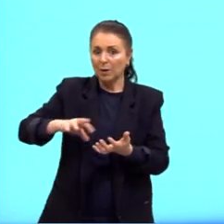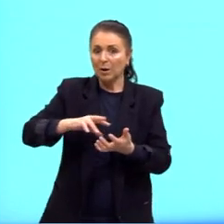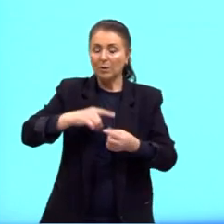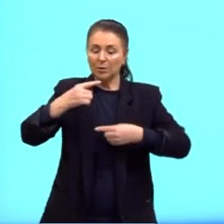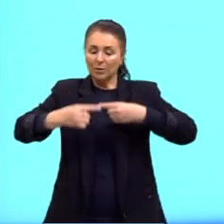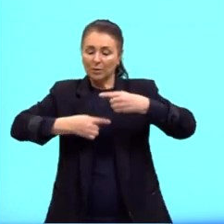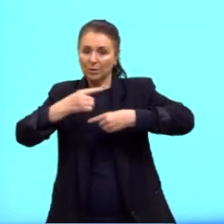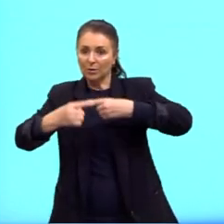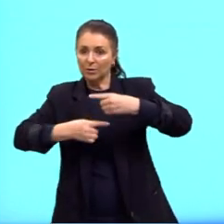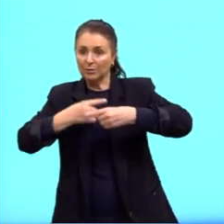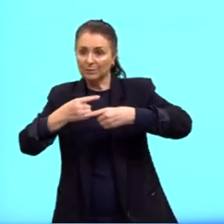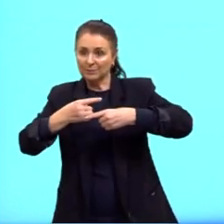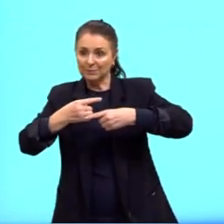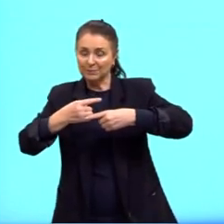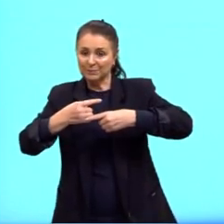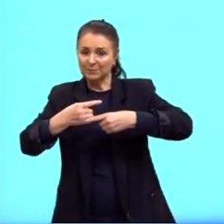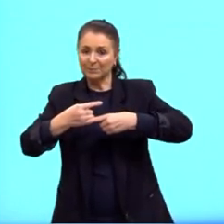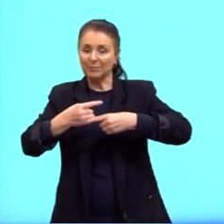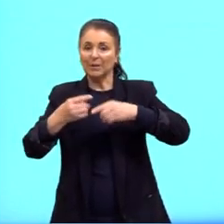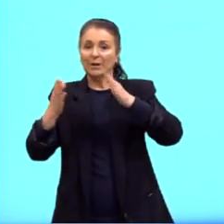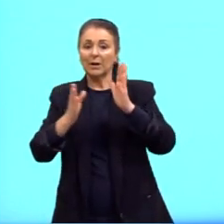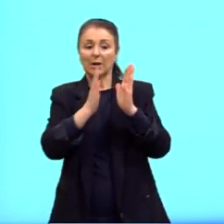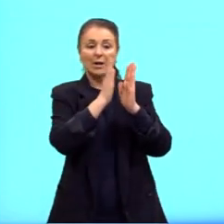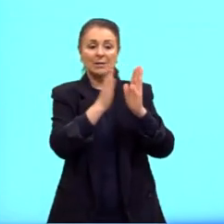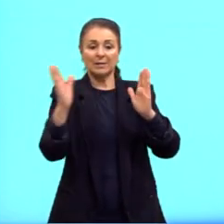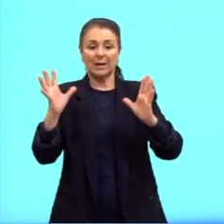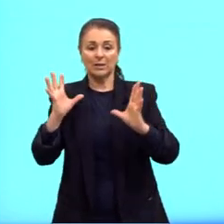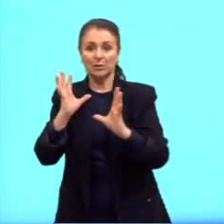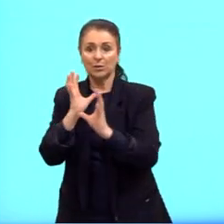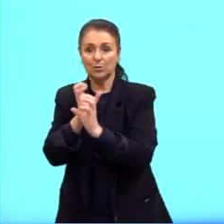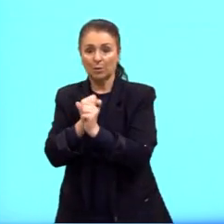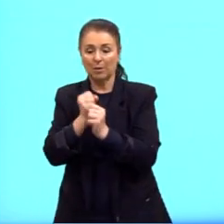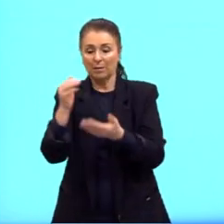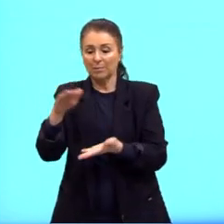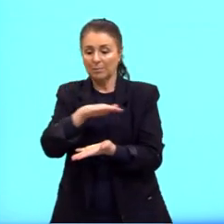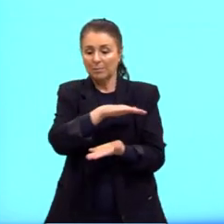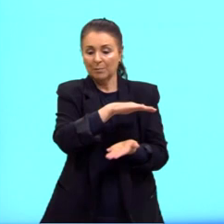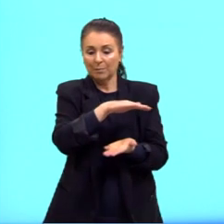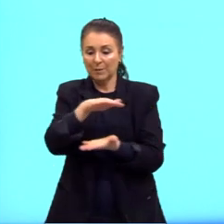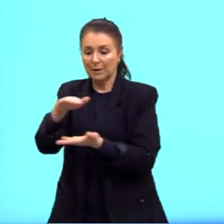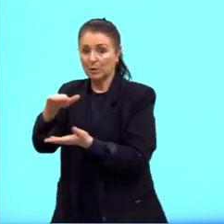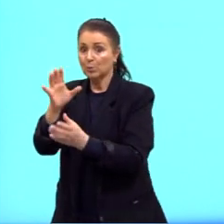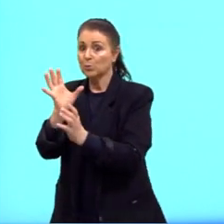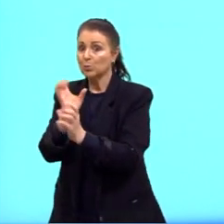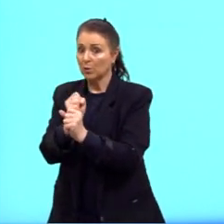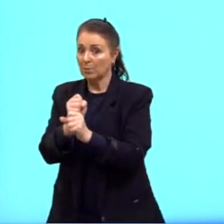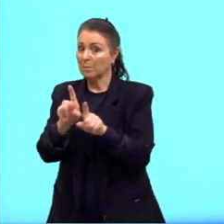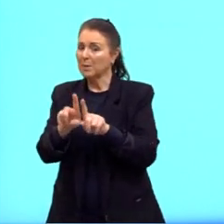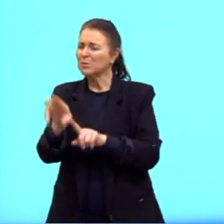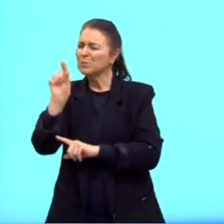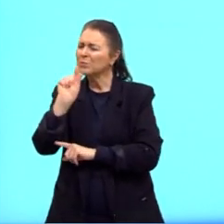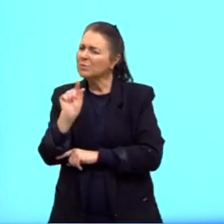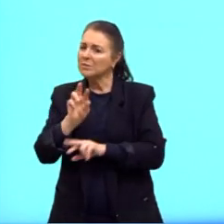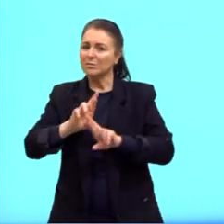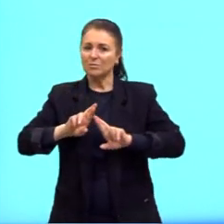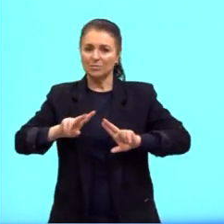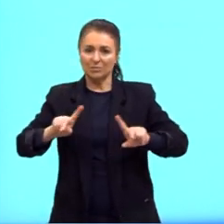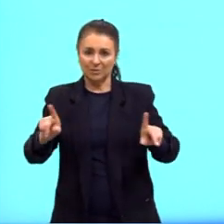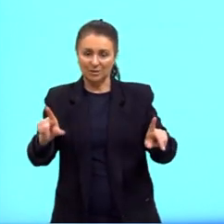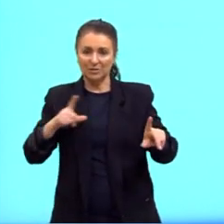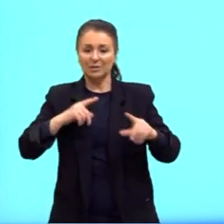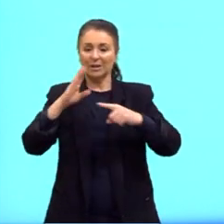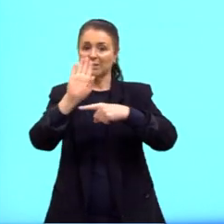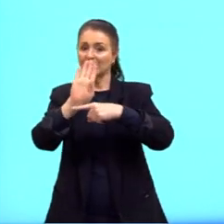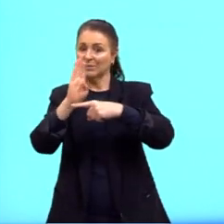resistência equivalente né insere a gente soma e em paralelo a gente também soma mas é um pouquinho diferente né a gente tem